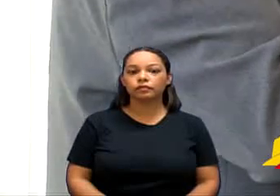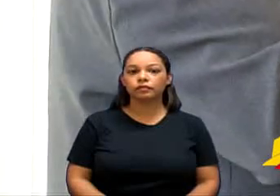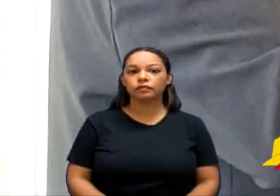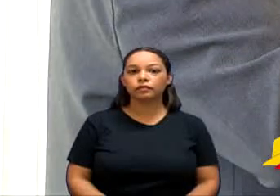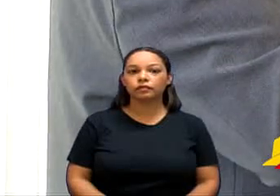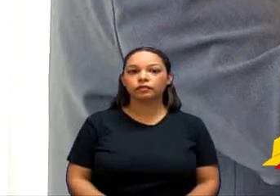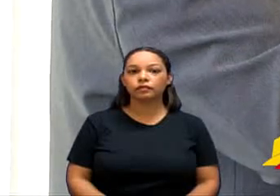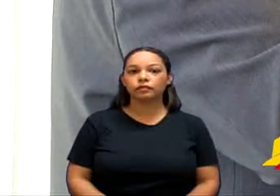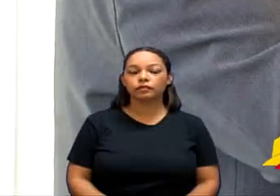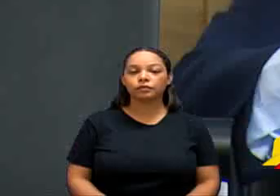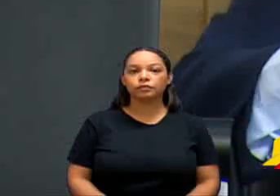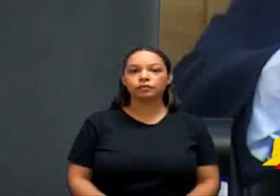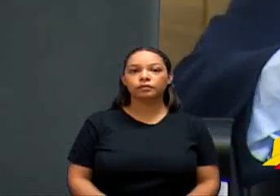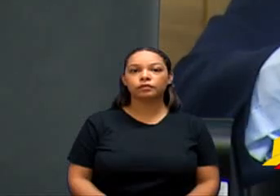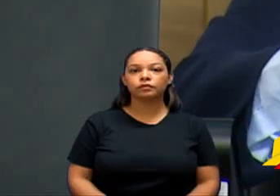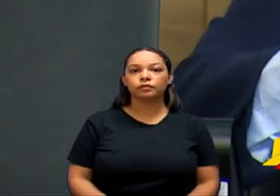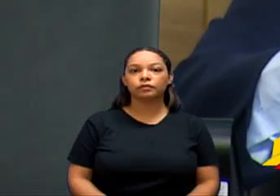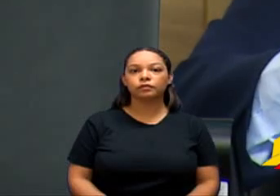Né? Sim.